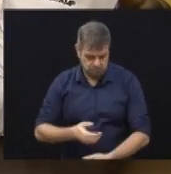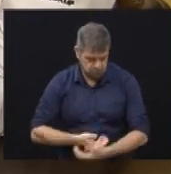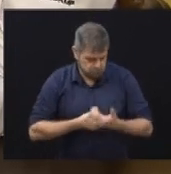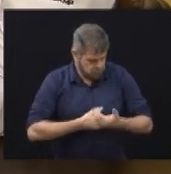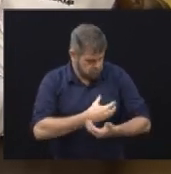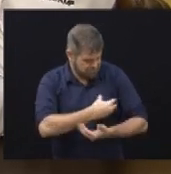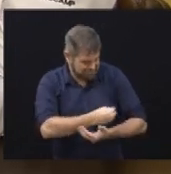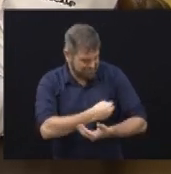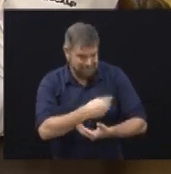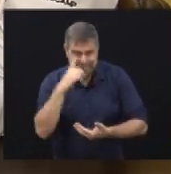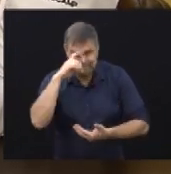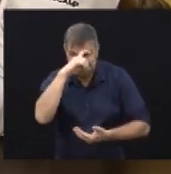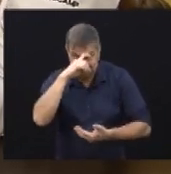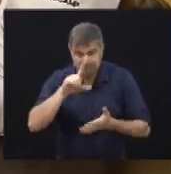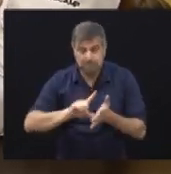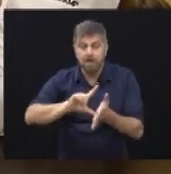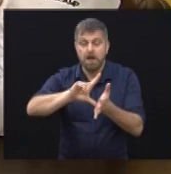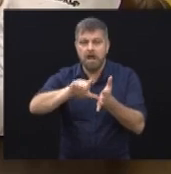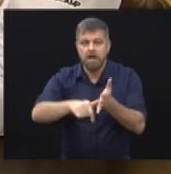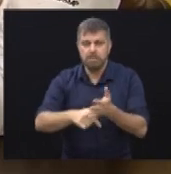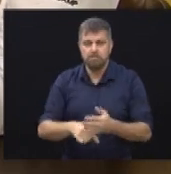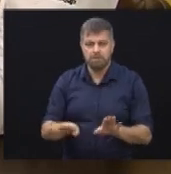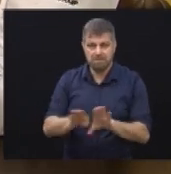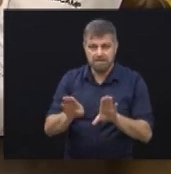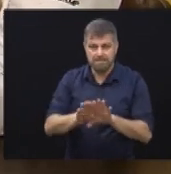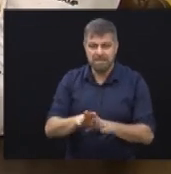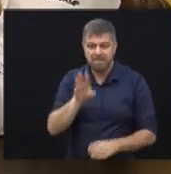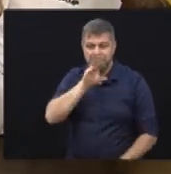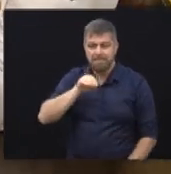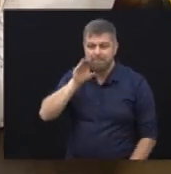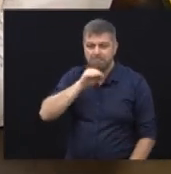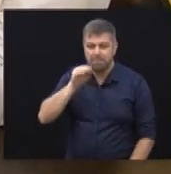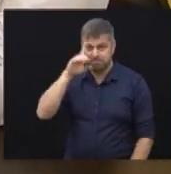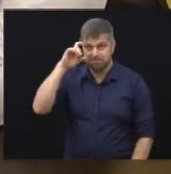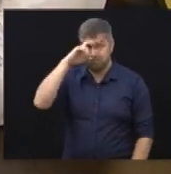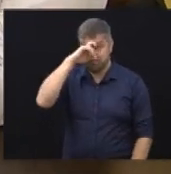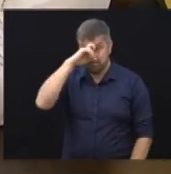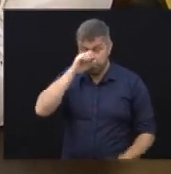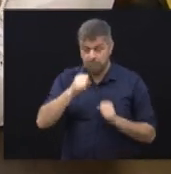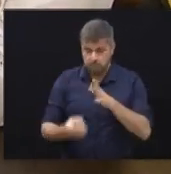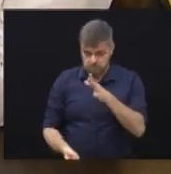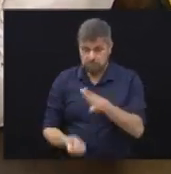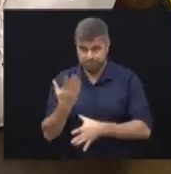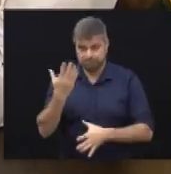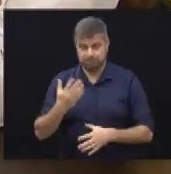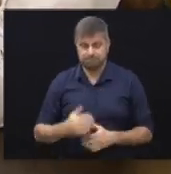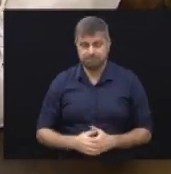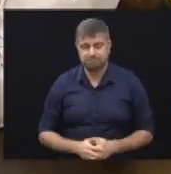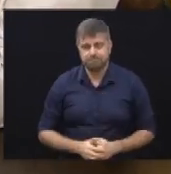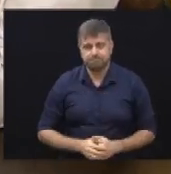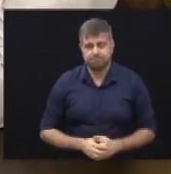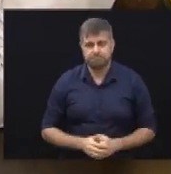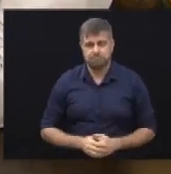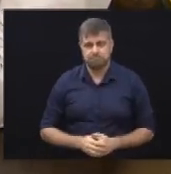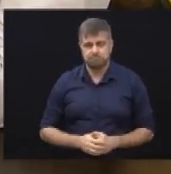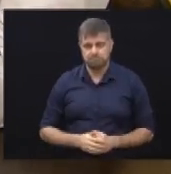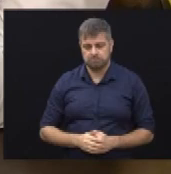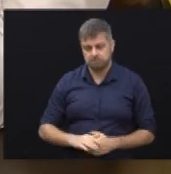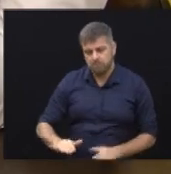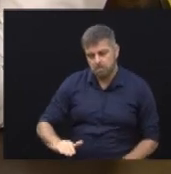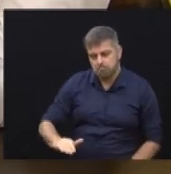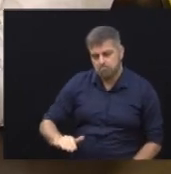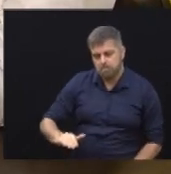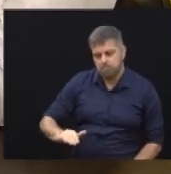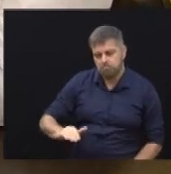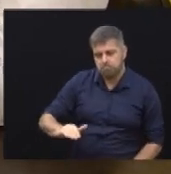na pega, né, do seio da mãe, e também lá na frente prevenir alguma alteração na fala, que pode surgir por conta disso. Aí